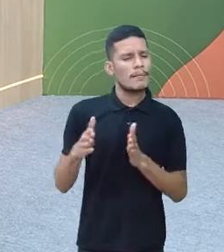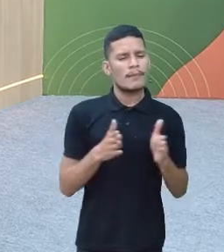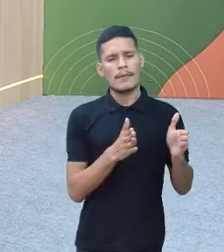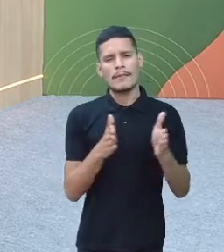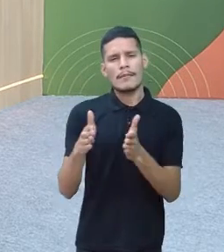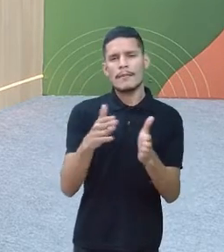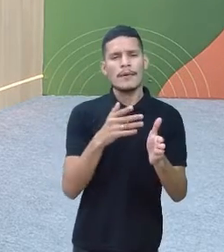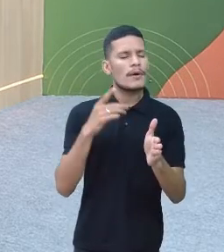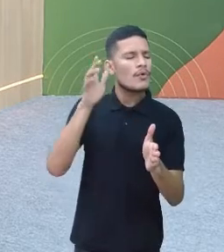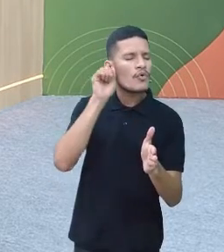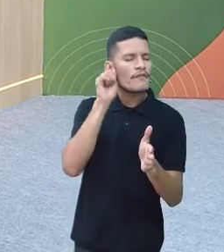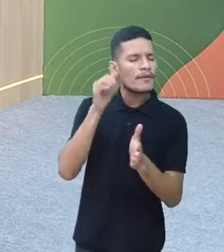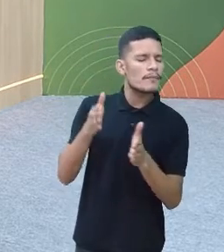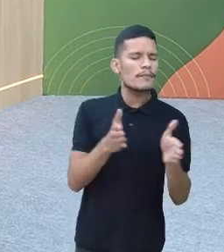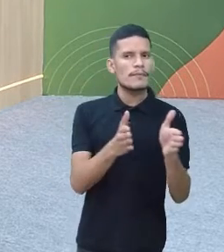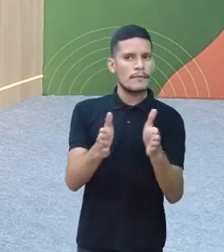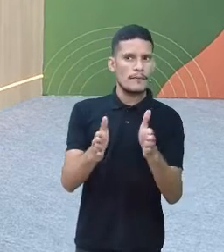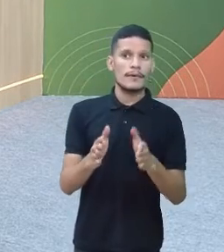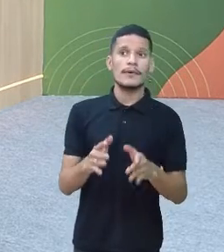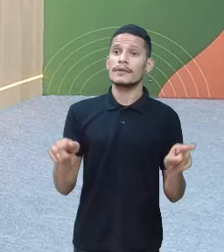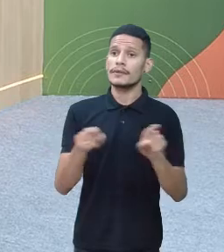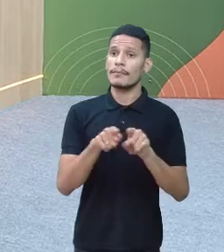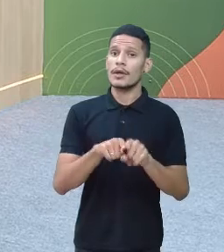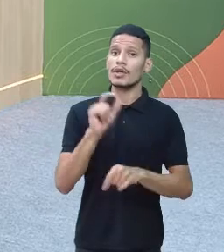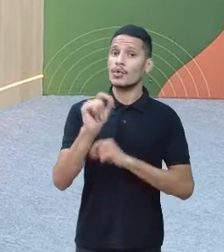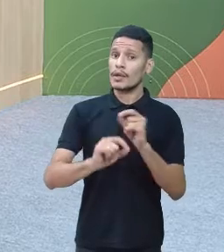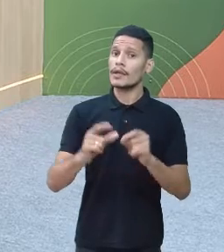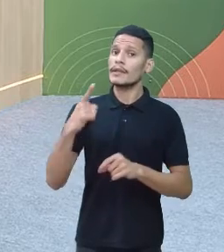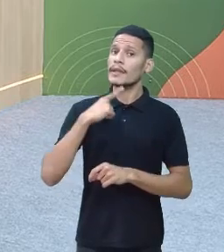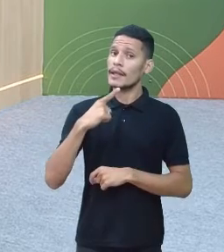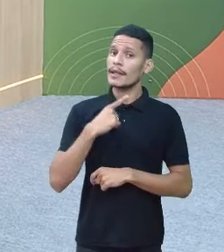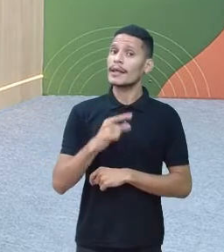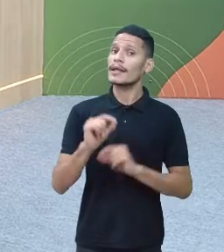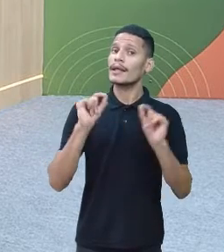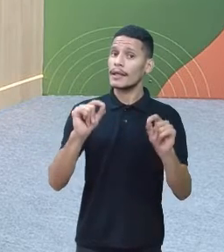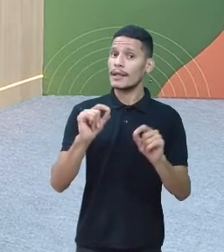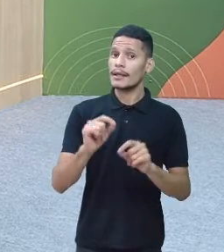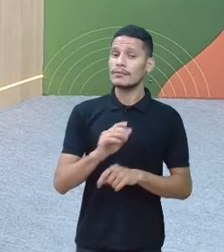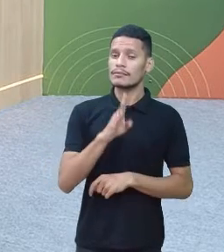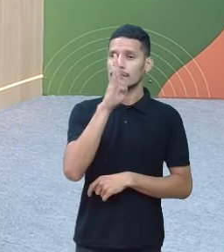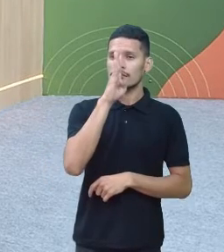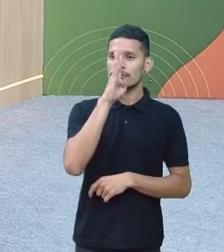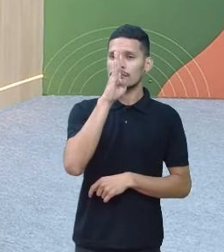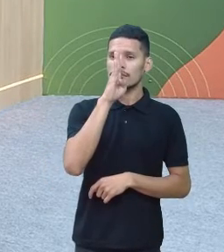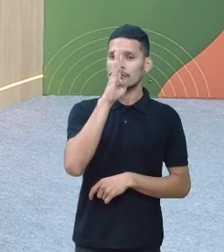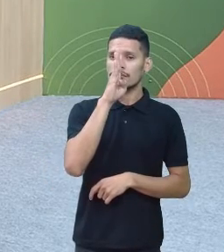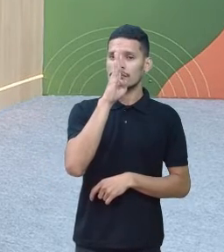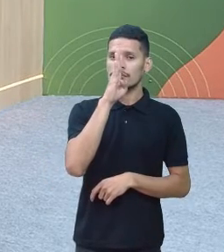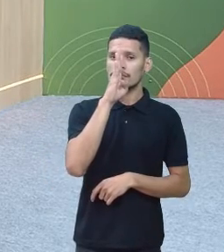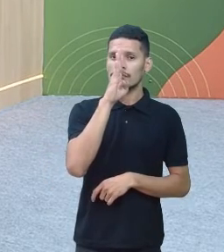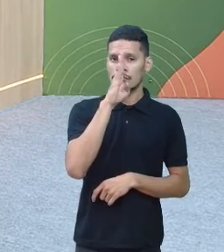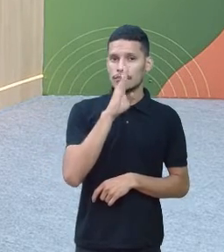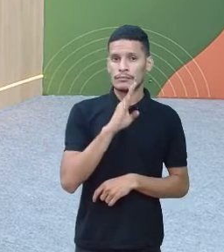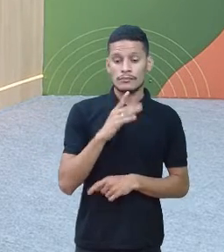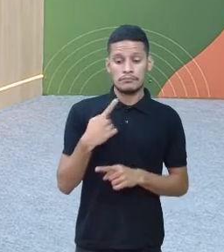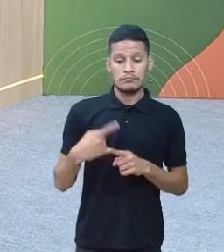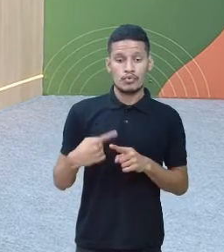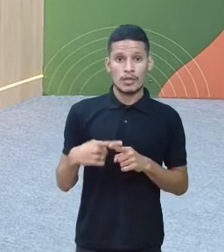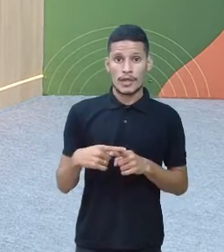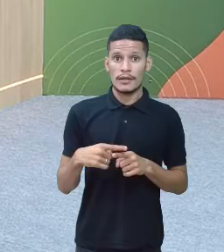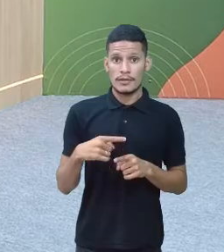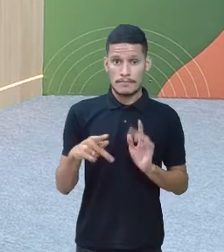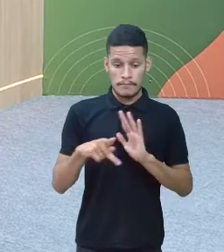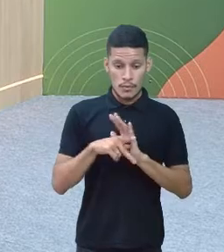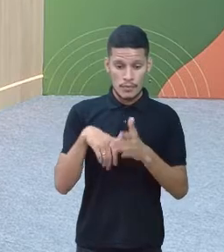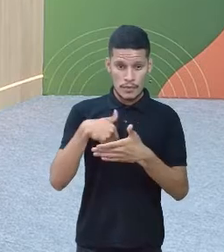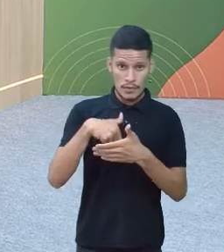bola. E é extremamente importante o silêncio. Por quê? Porque o futebol